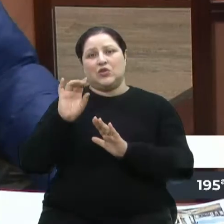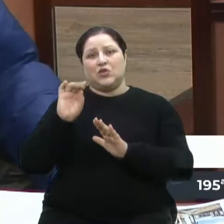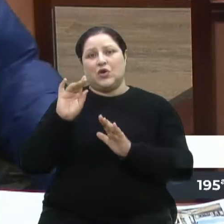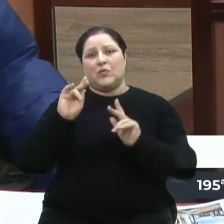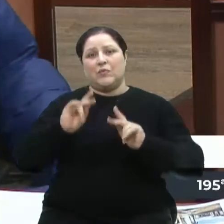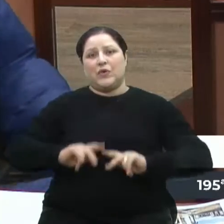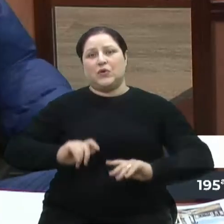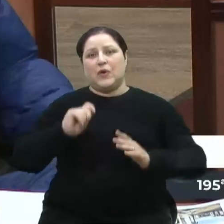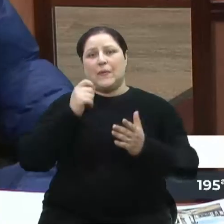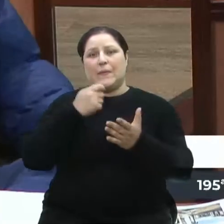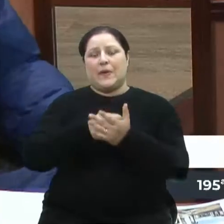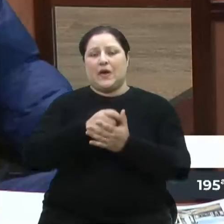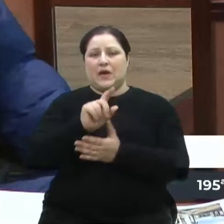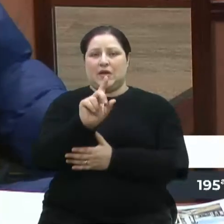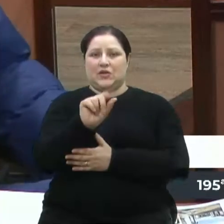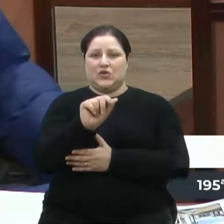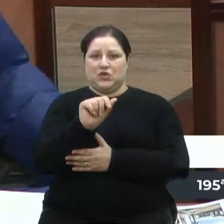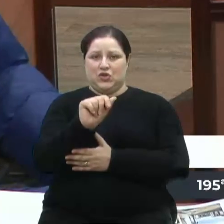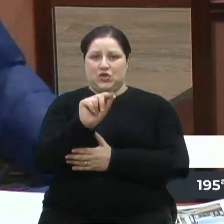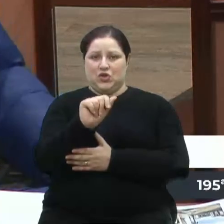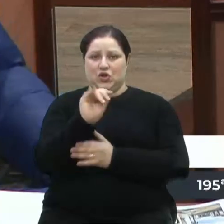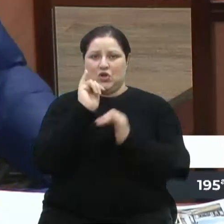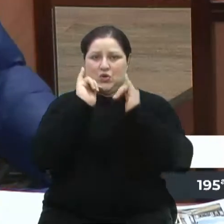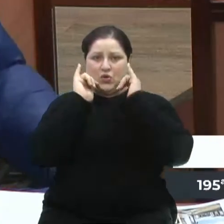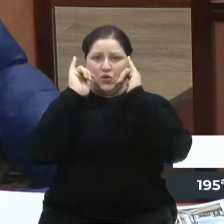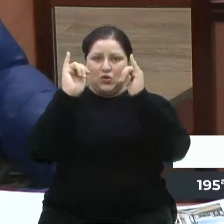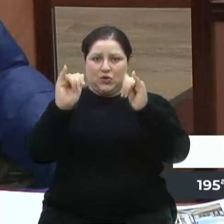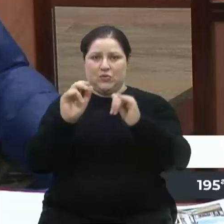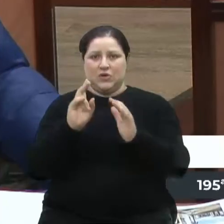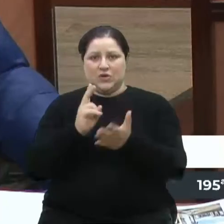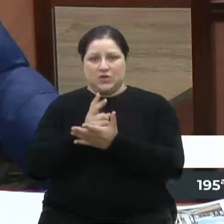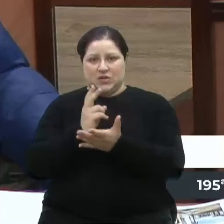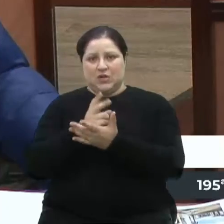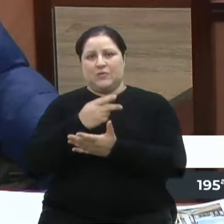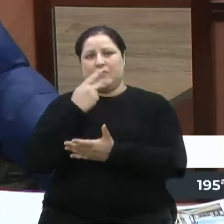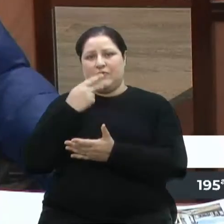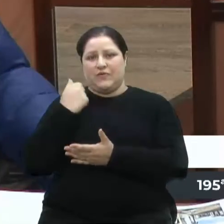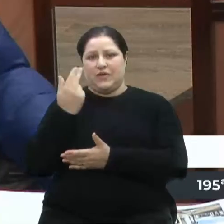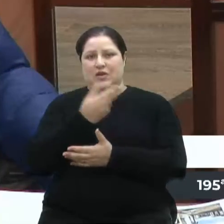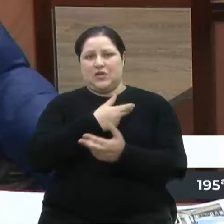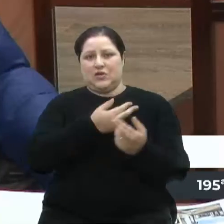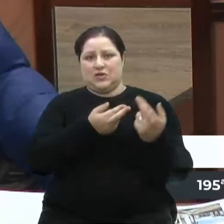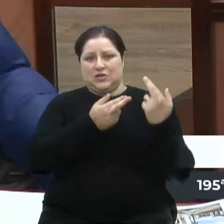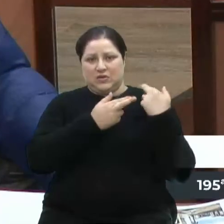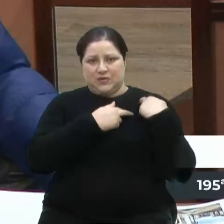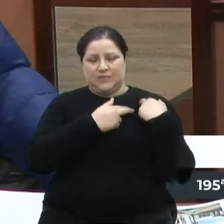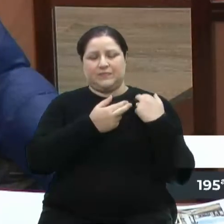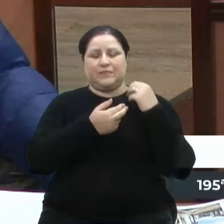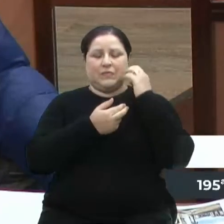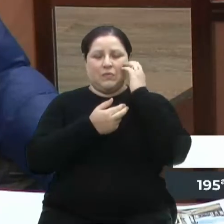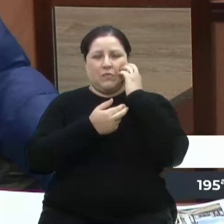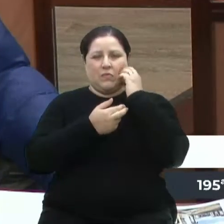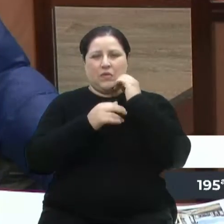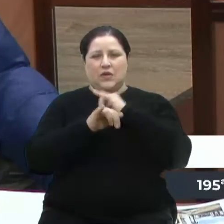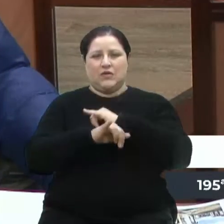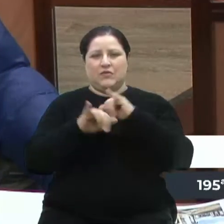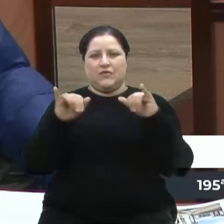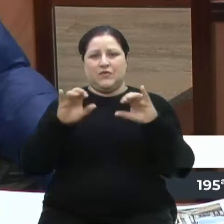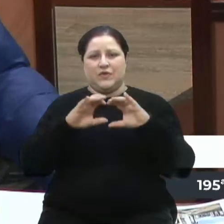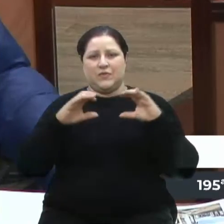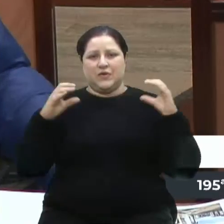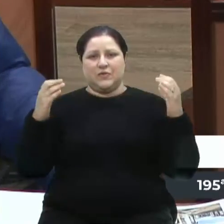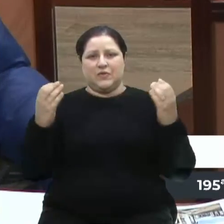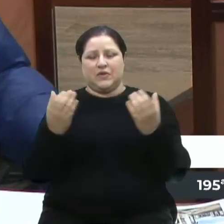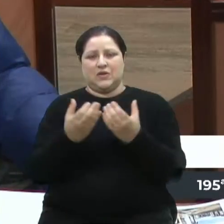em dinheiro, e a gente sempre diz isso, né? É nossa obrigação, inclusive, pela nossa responsabilidade de informar a comunidade que, na